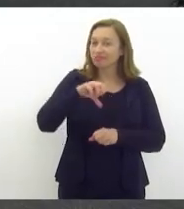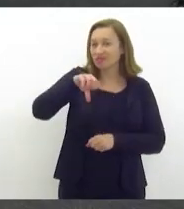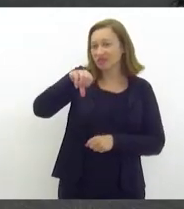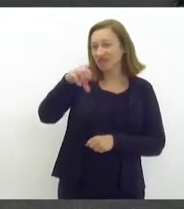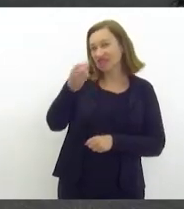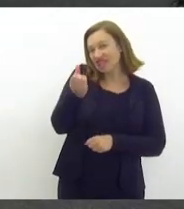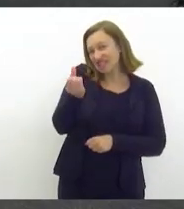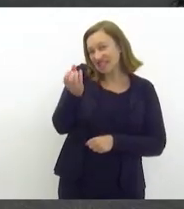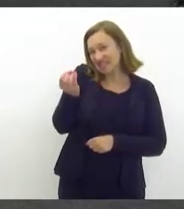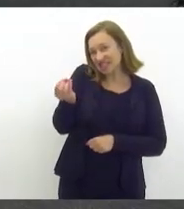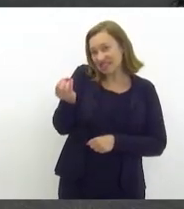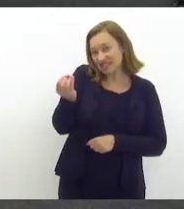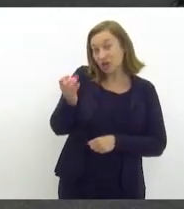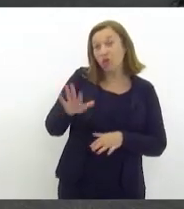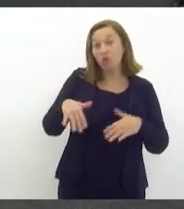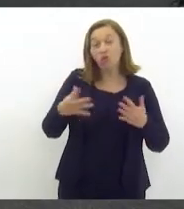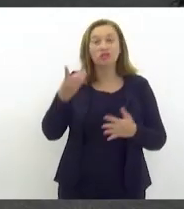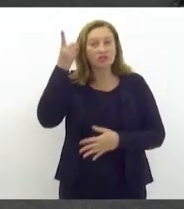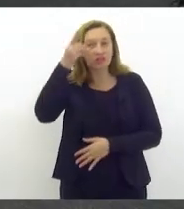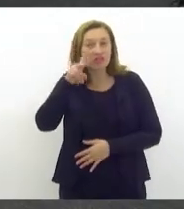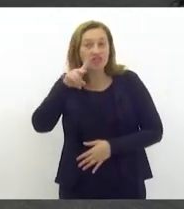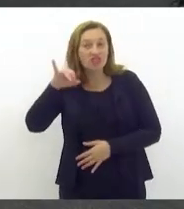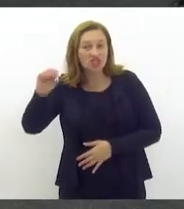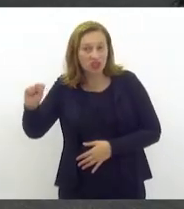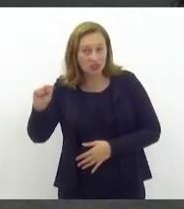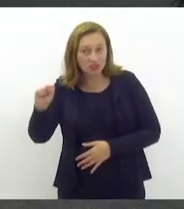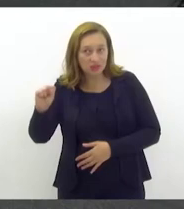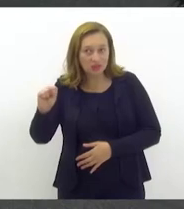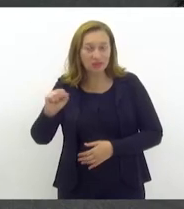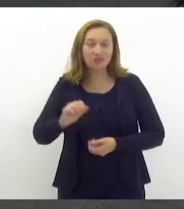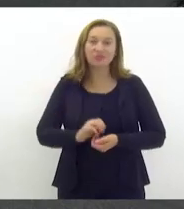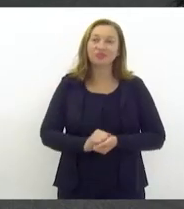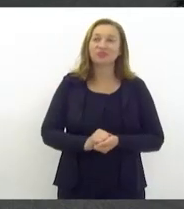60, quando o deputado Vinícius Cozolino